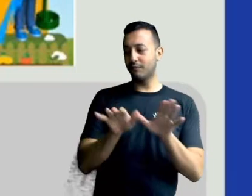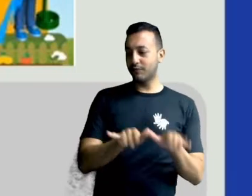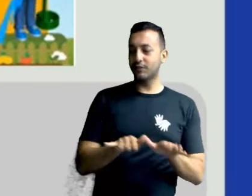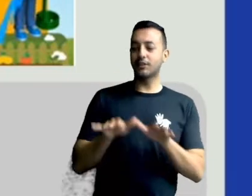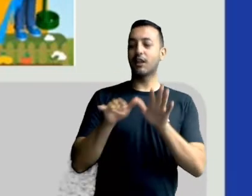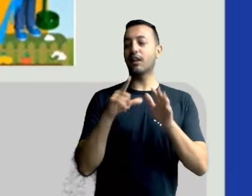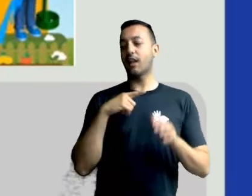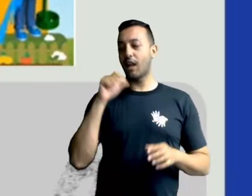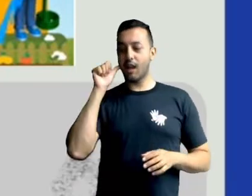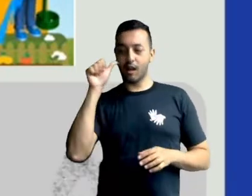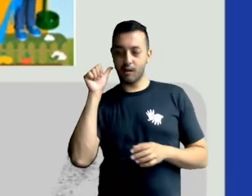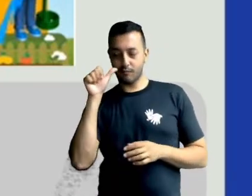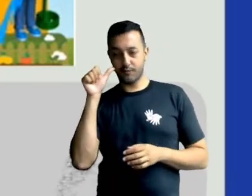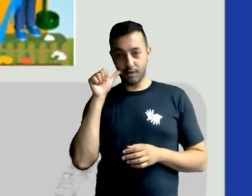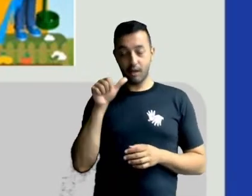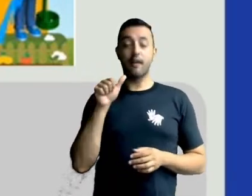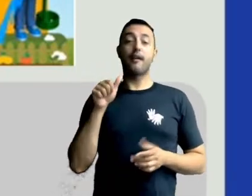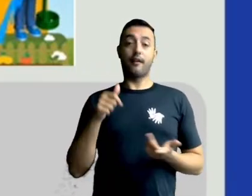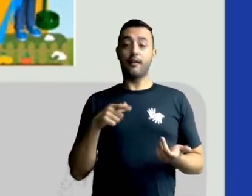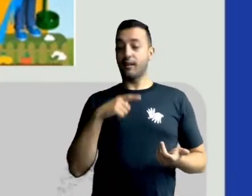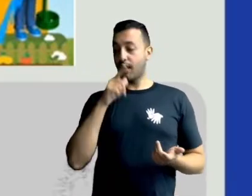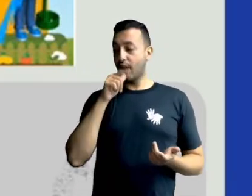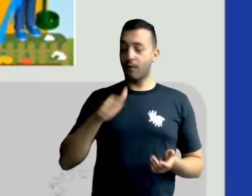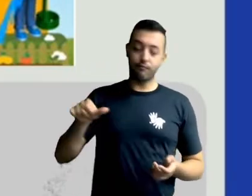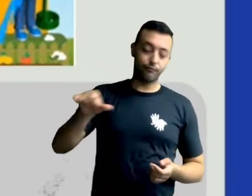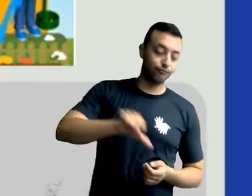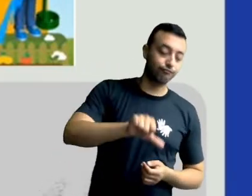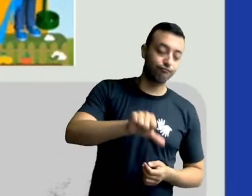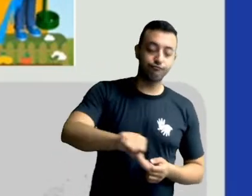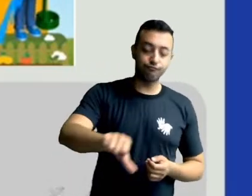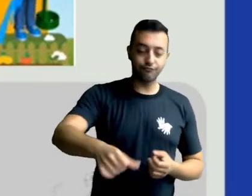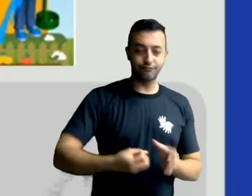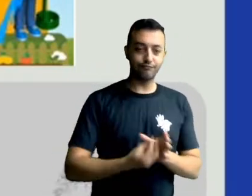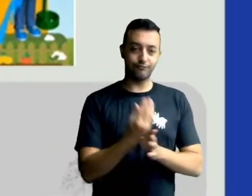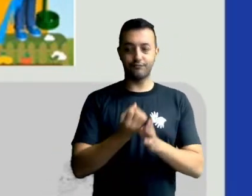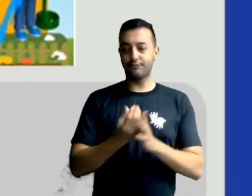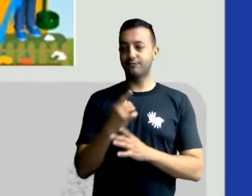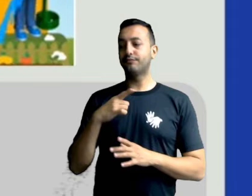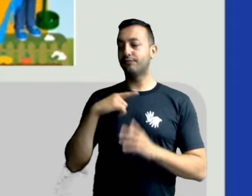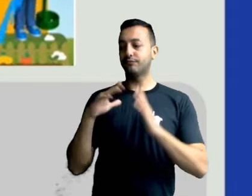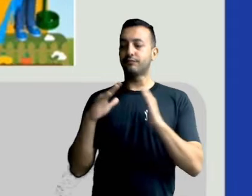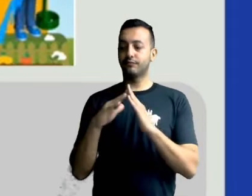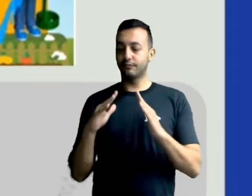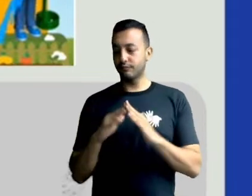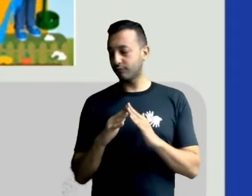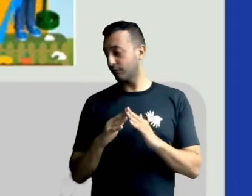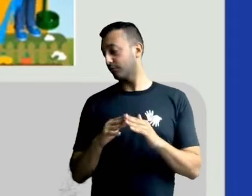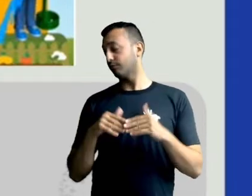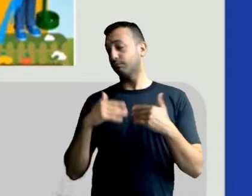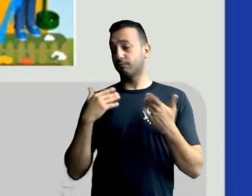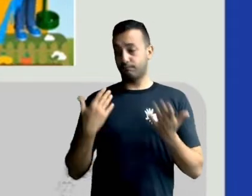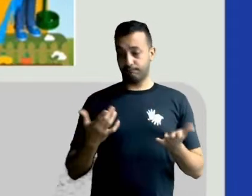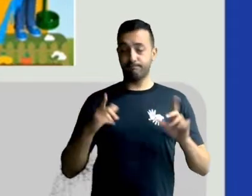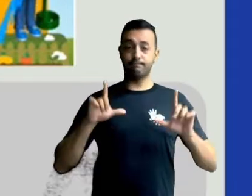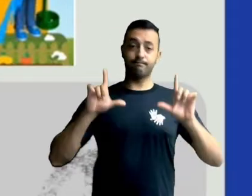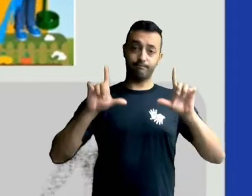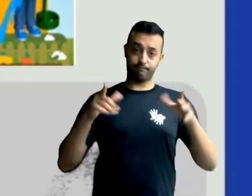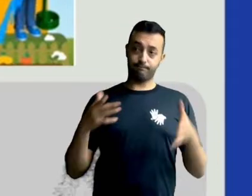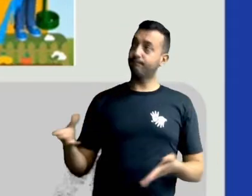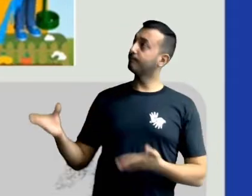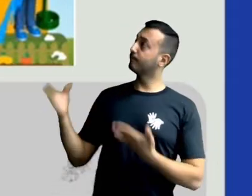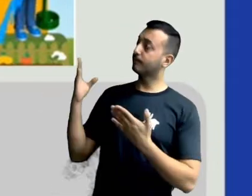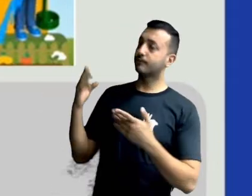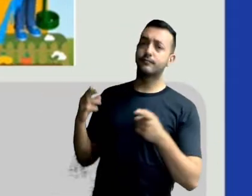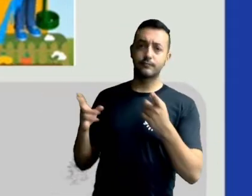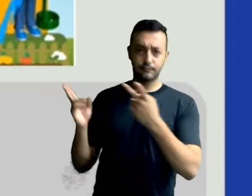um ser humano, que é uma mulher que está aí, né, aguando as plantas do seu jardim, você vê uma casa. Nessa imagem aí,